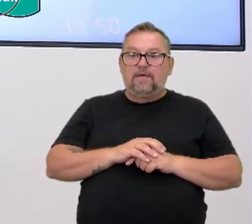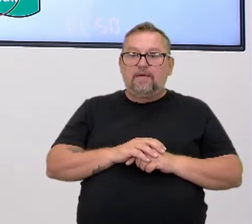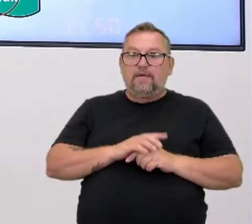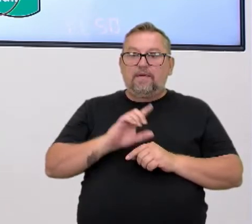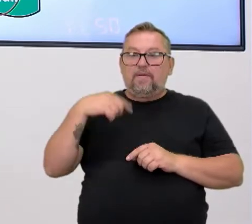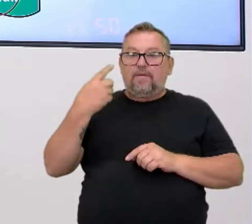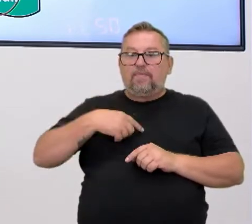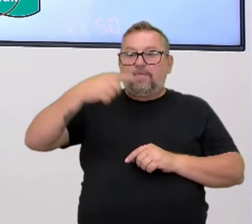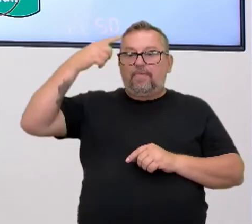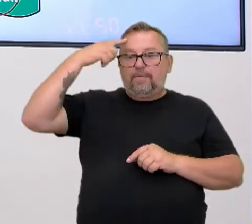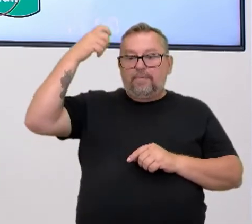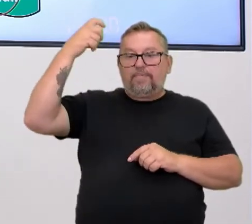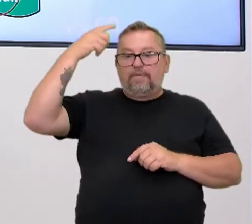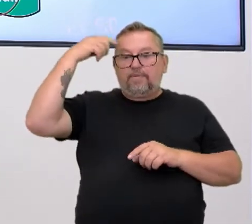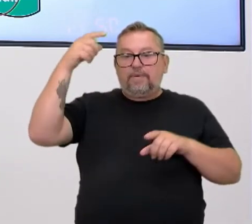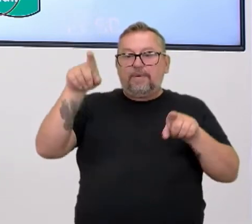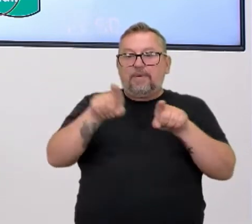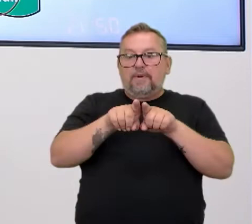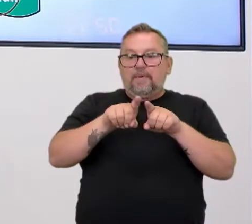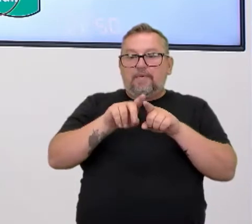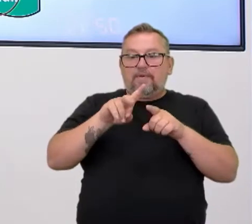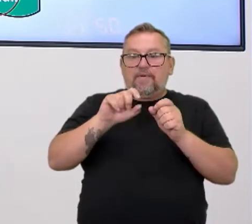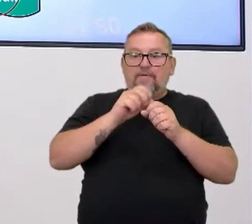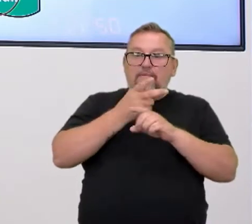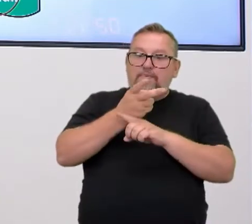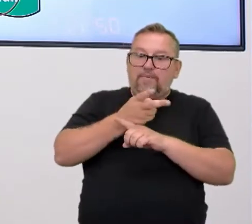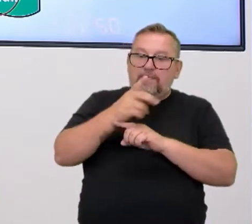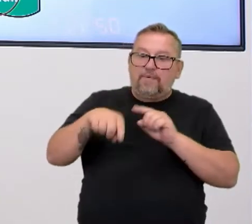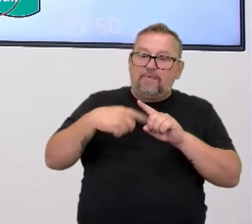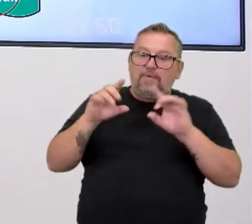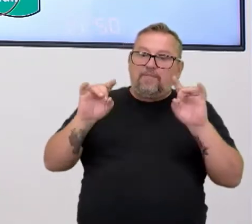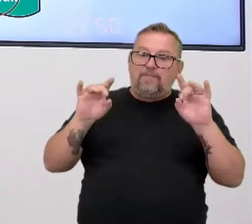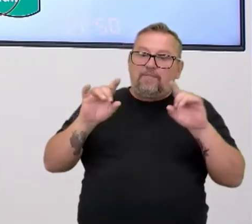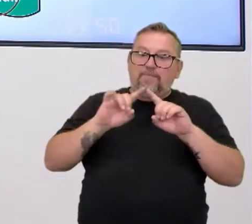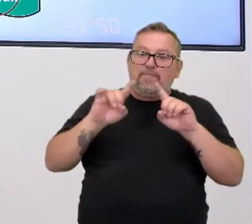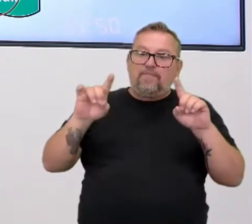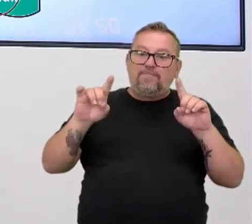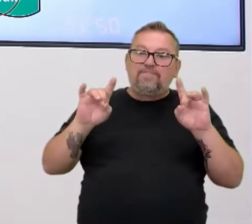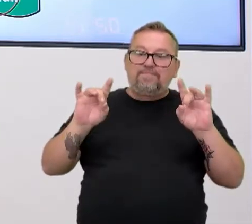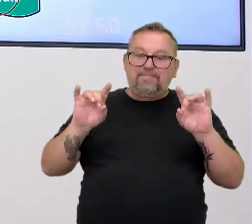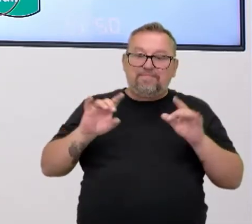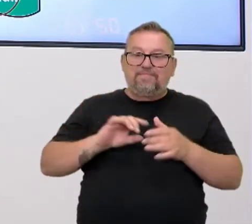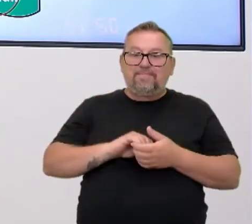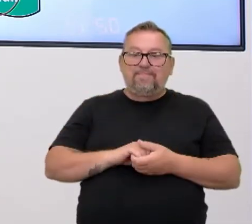nossa criatividade, ele vai ficar uma busca mais refinada, mais chique mesmo.